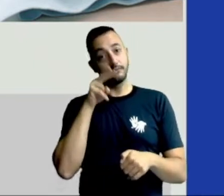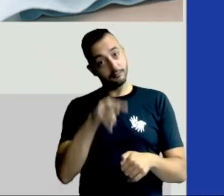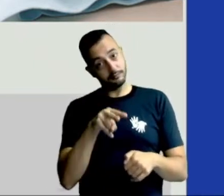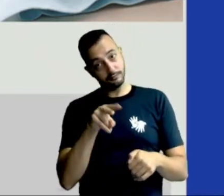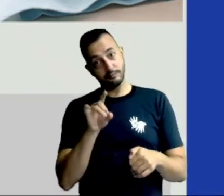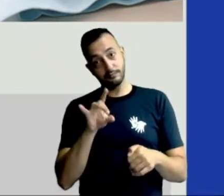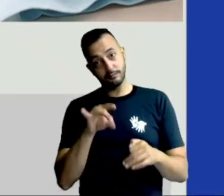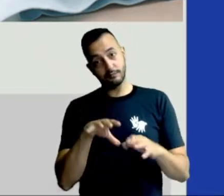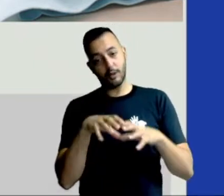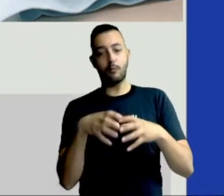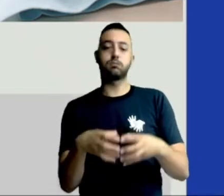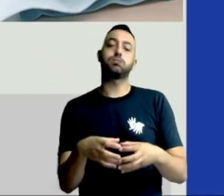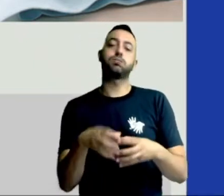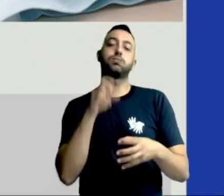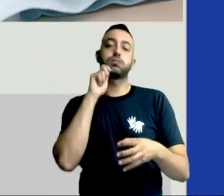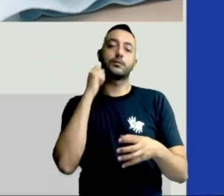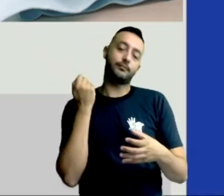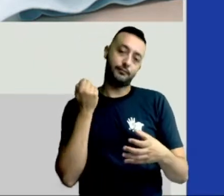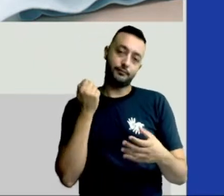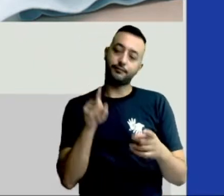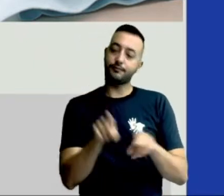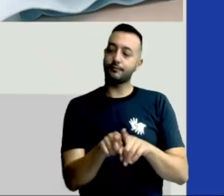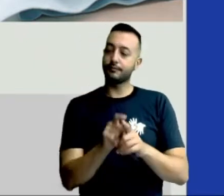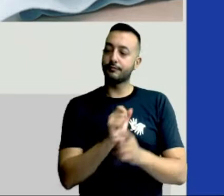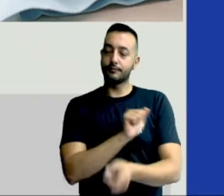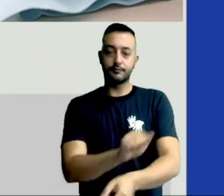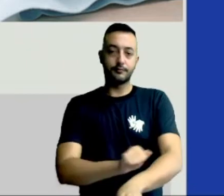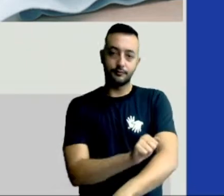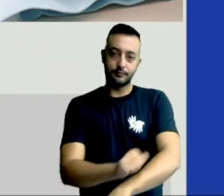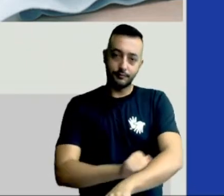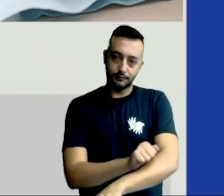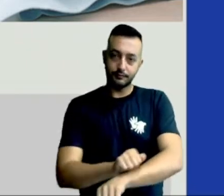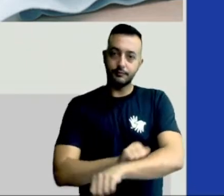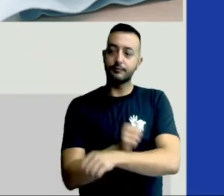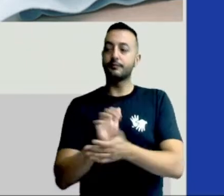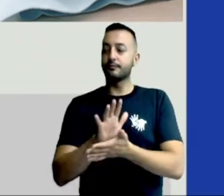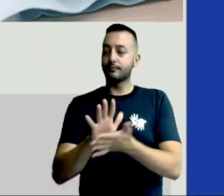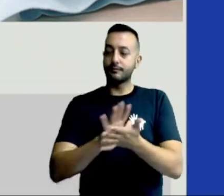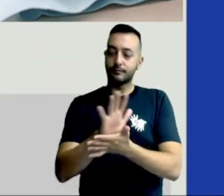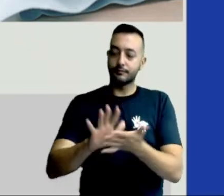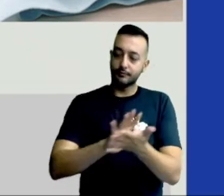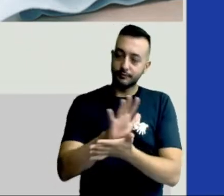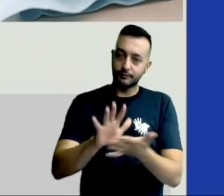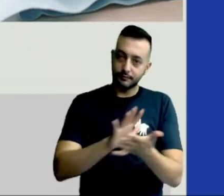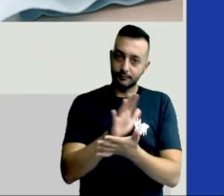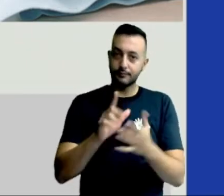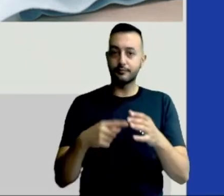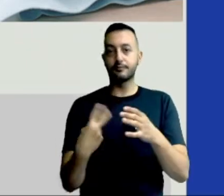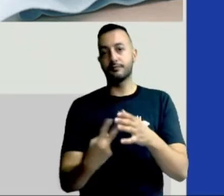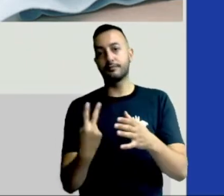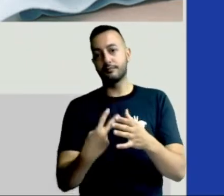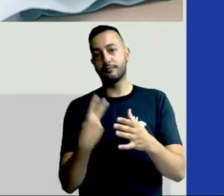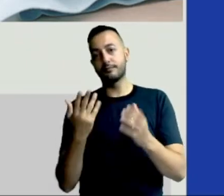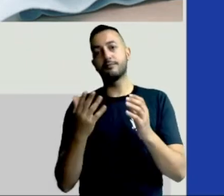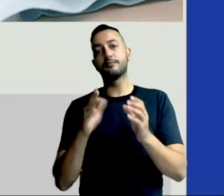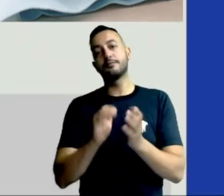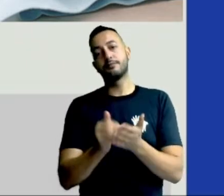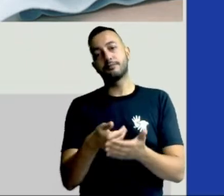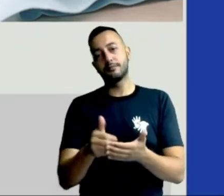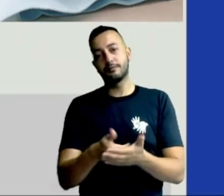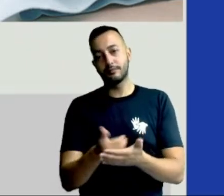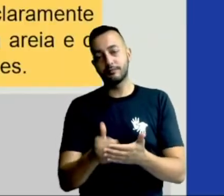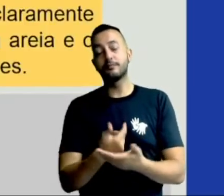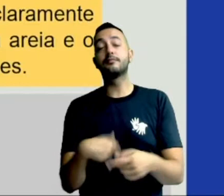ver uma fase que é o pão. O sabonete, o brigadeiro, a vitamina de abacate deliciosa e o